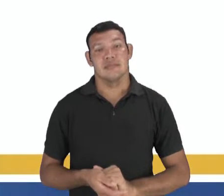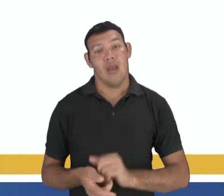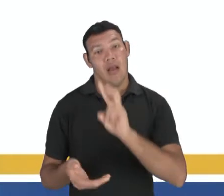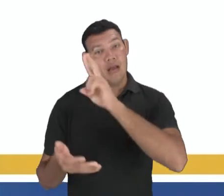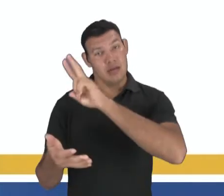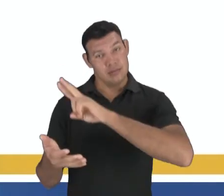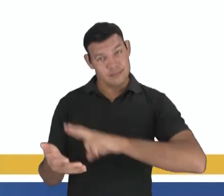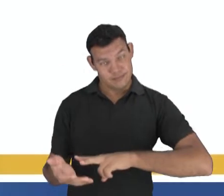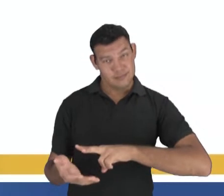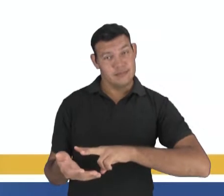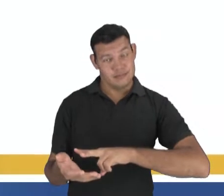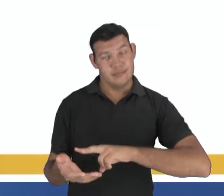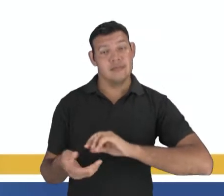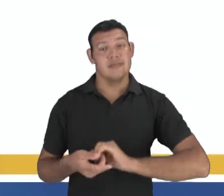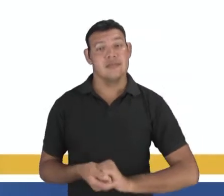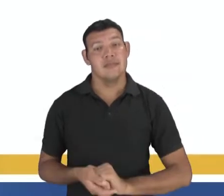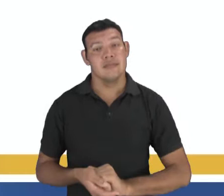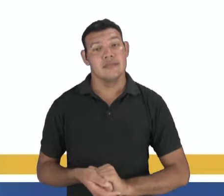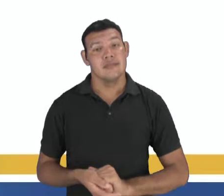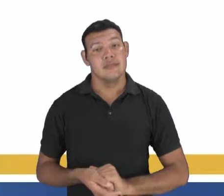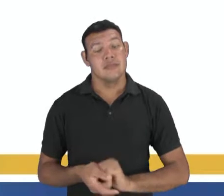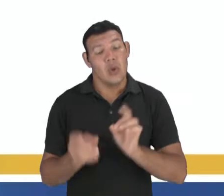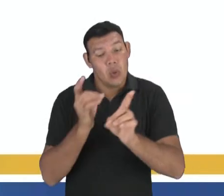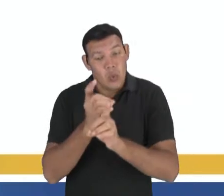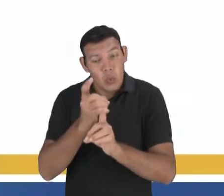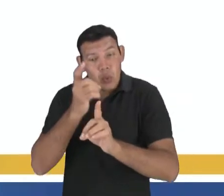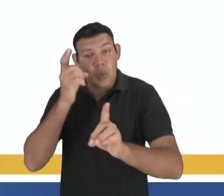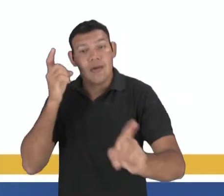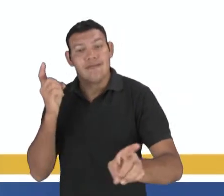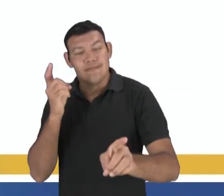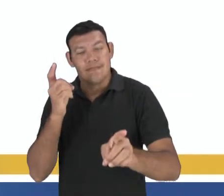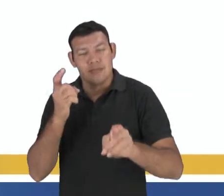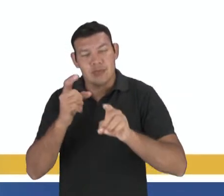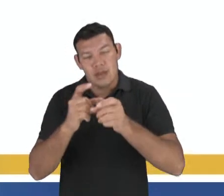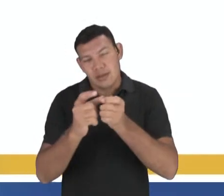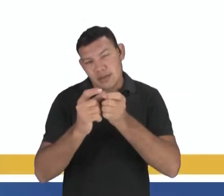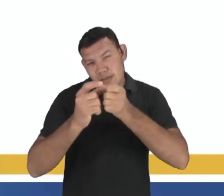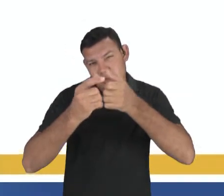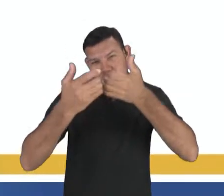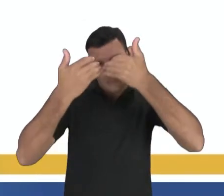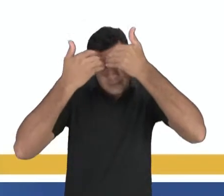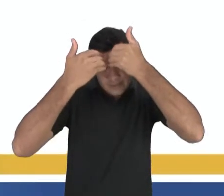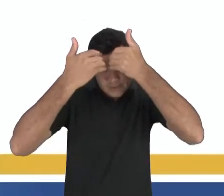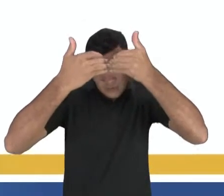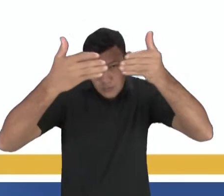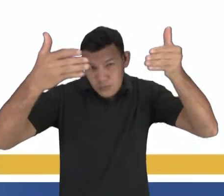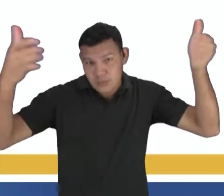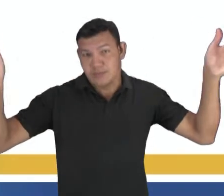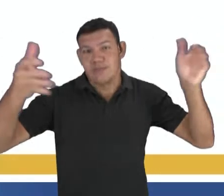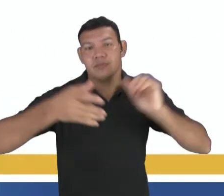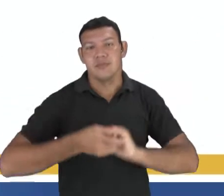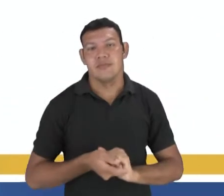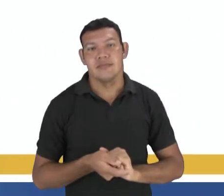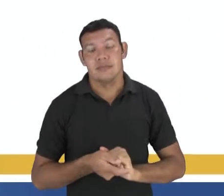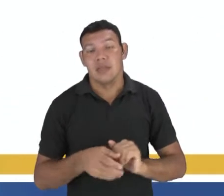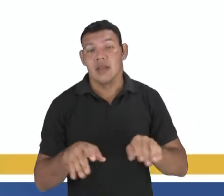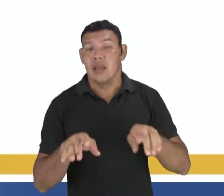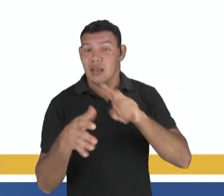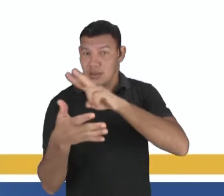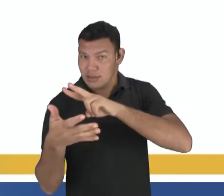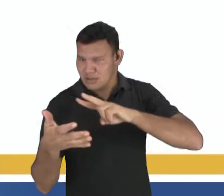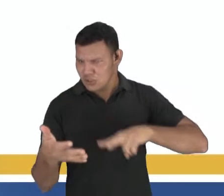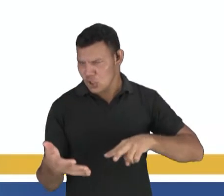Ler, antes de tudo, é descobrir e expandir horizontes. Porém,